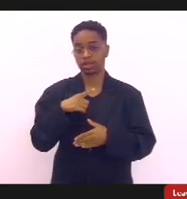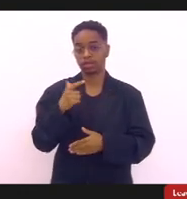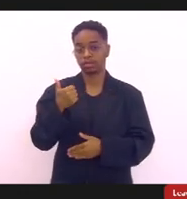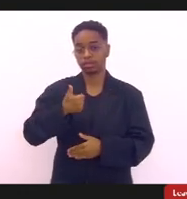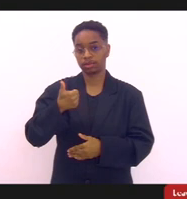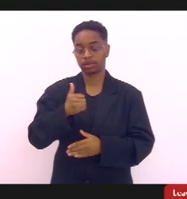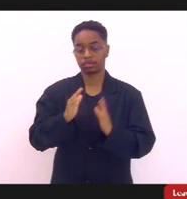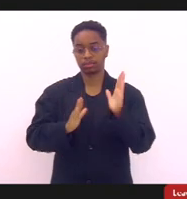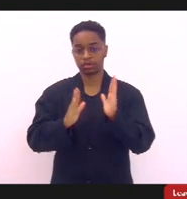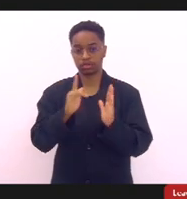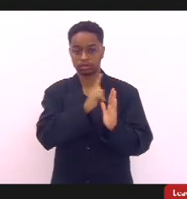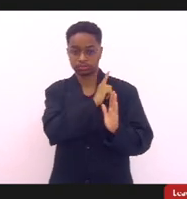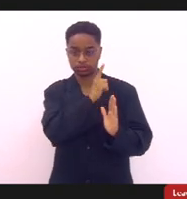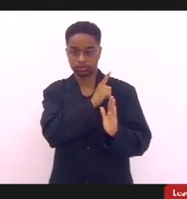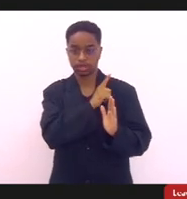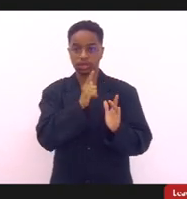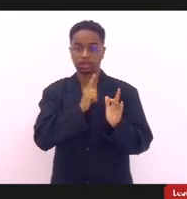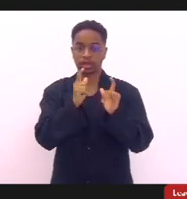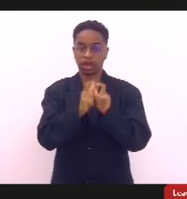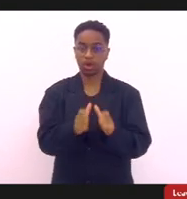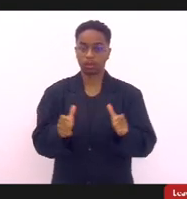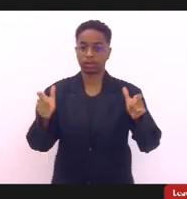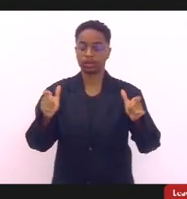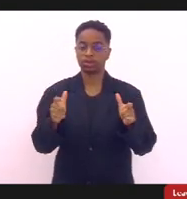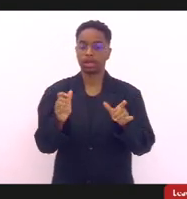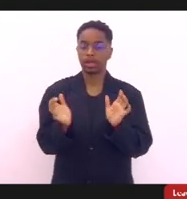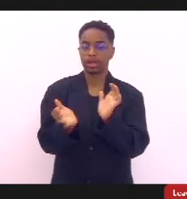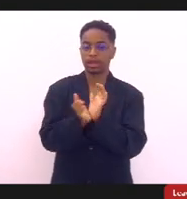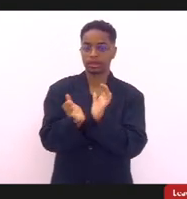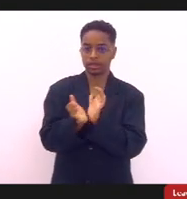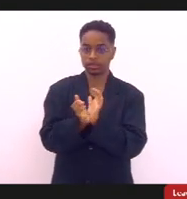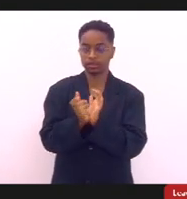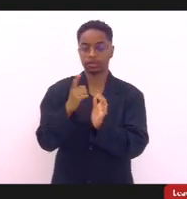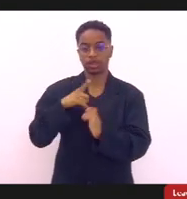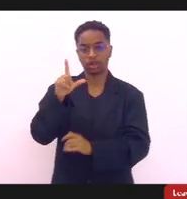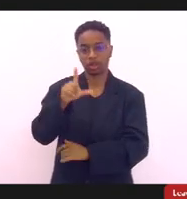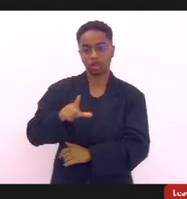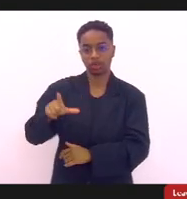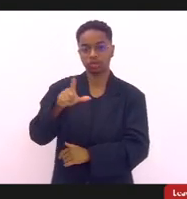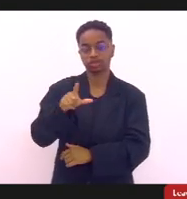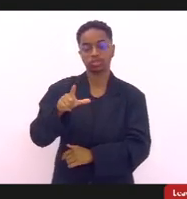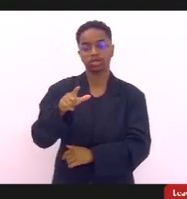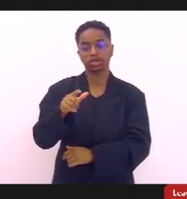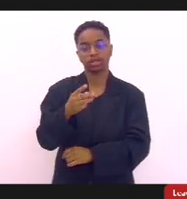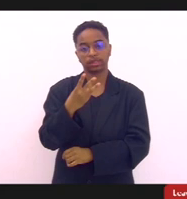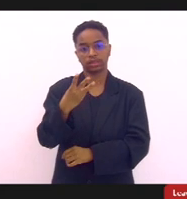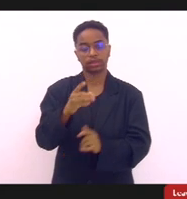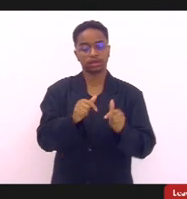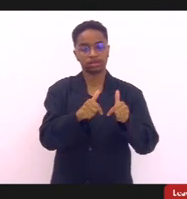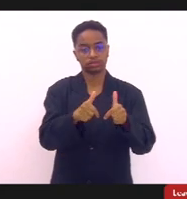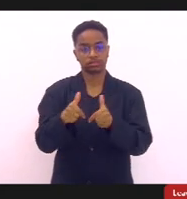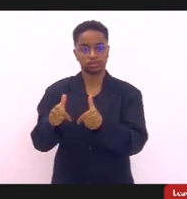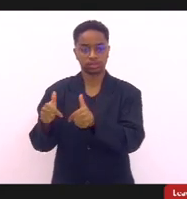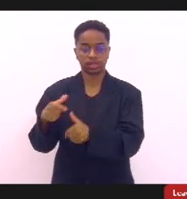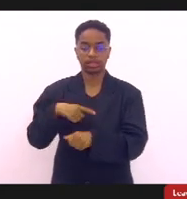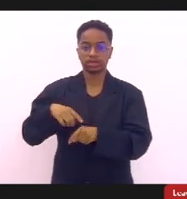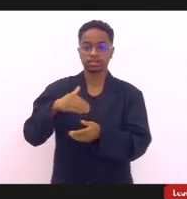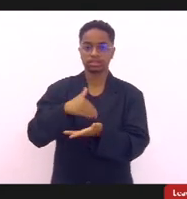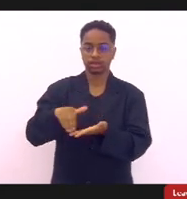a expansão das 39 equipes de APS numa lógica tripartite, com execução pelas secretarias municipais de